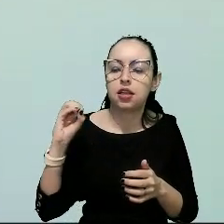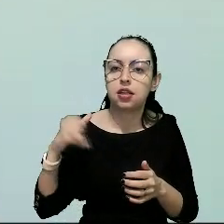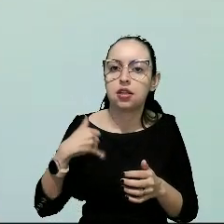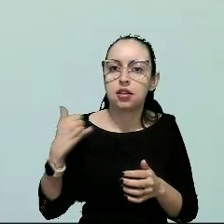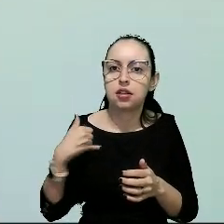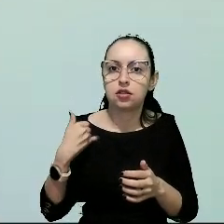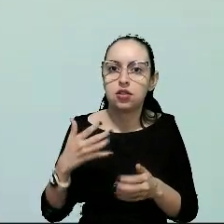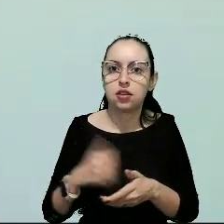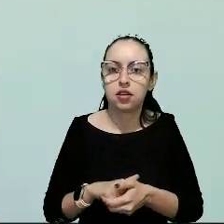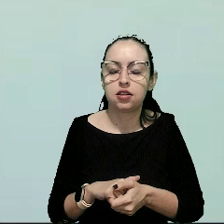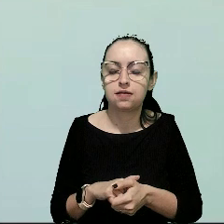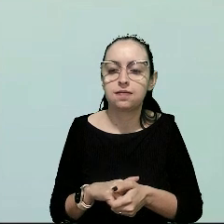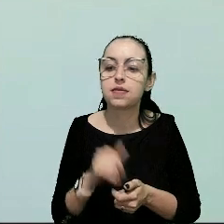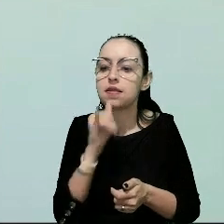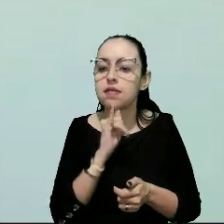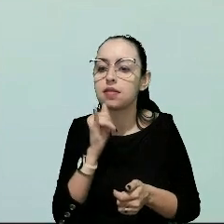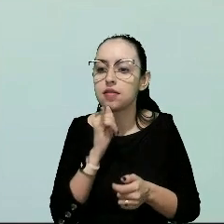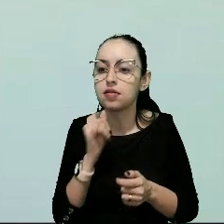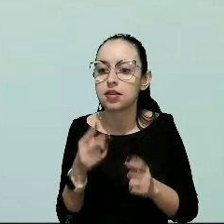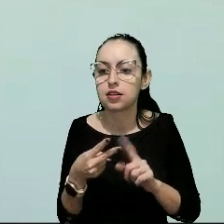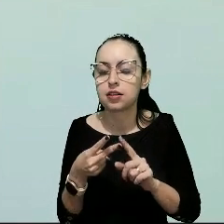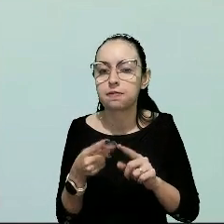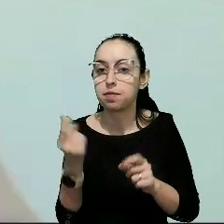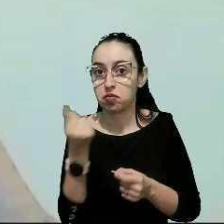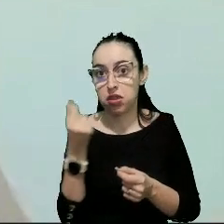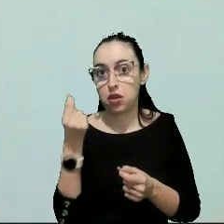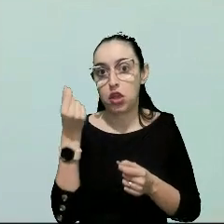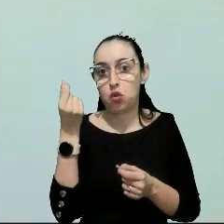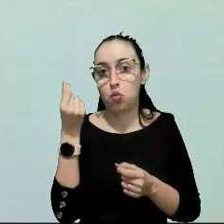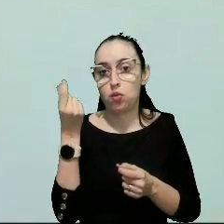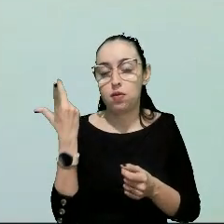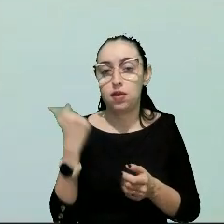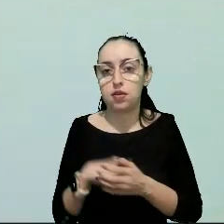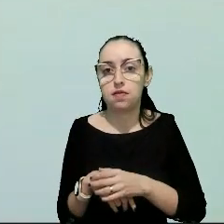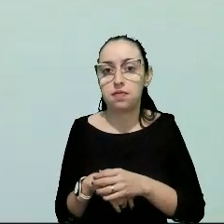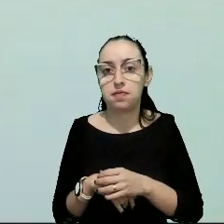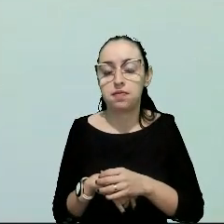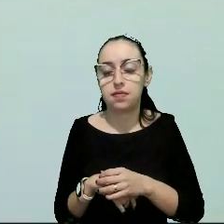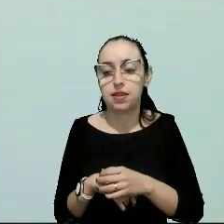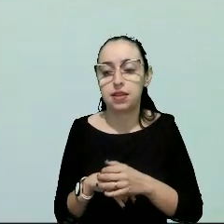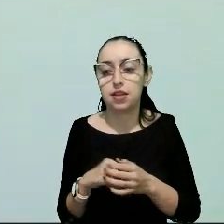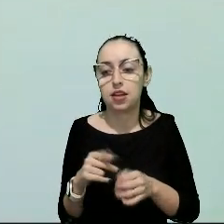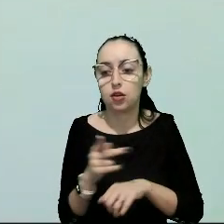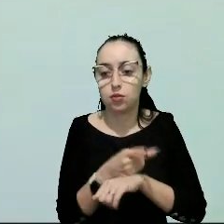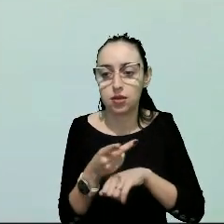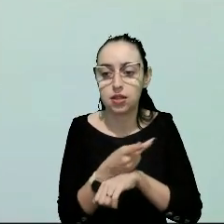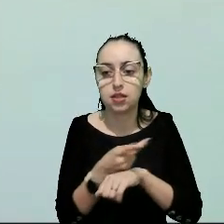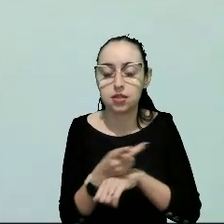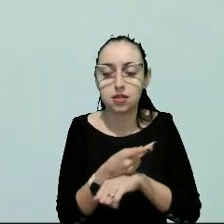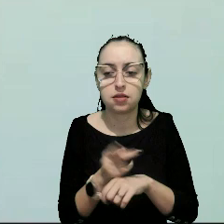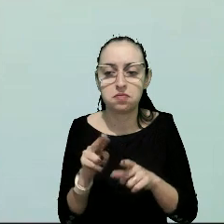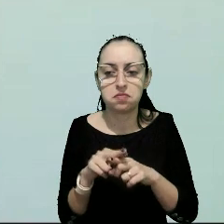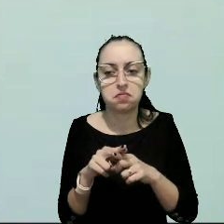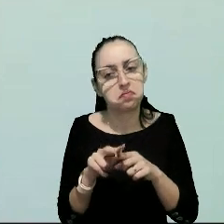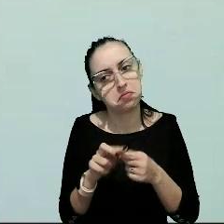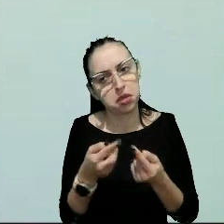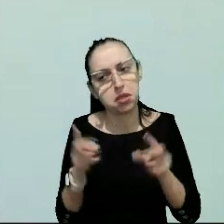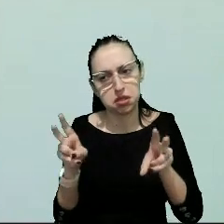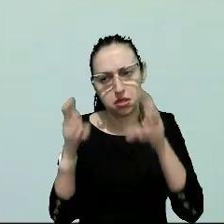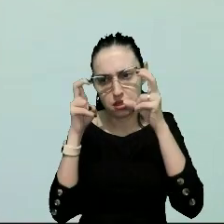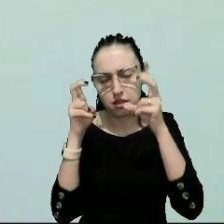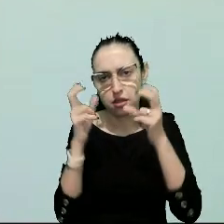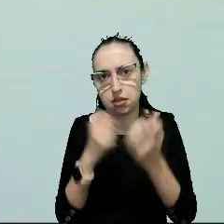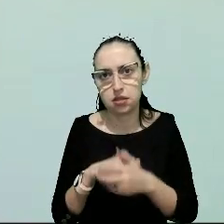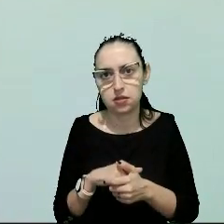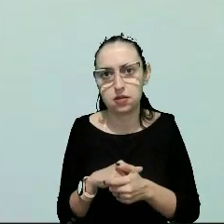dar, esse sim é o único rico de verdade que eu pesquisei, mas é muito